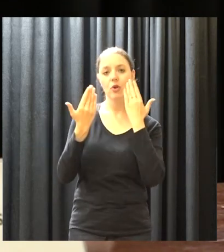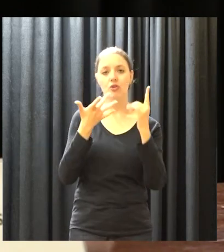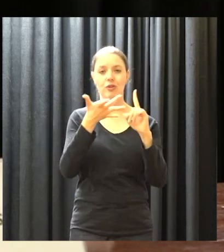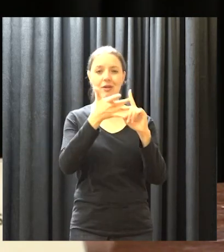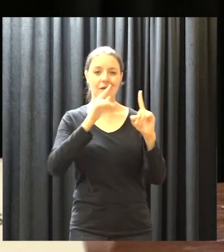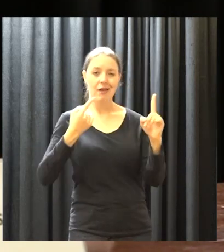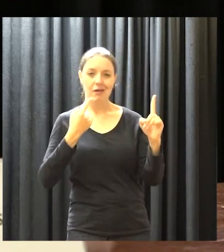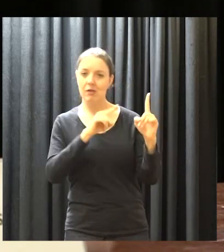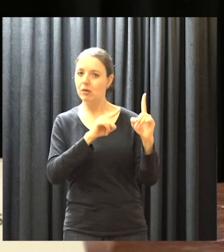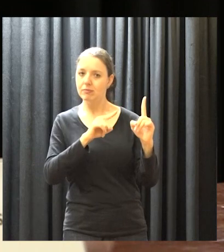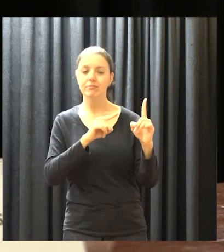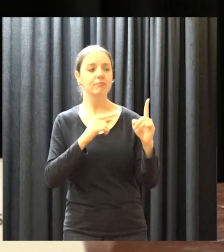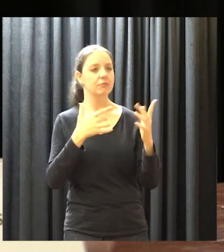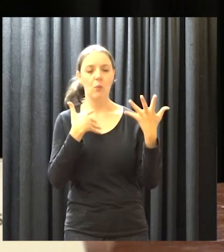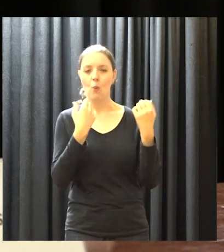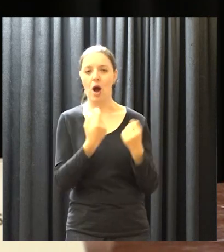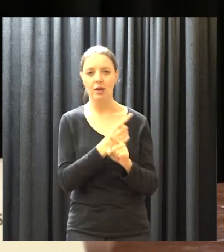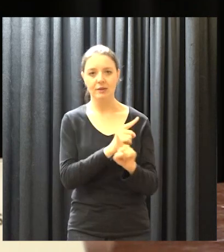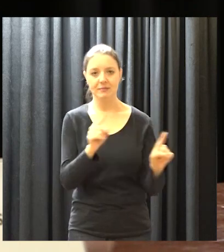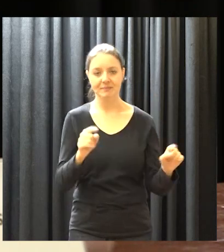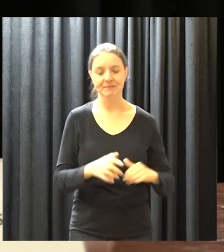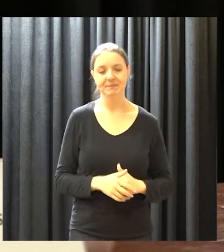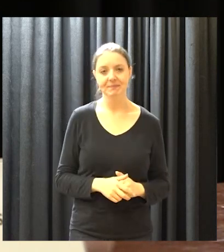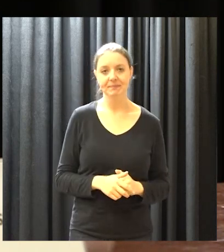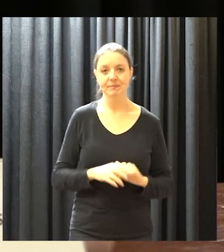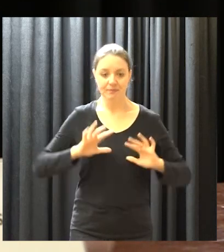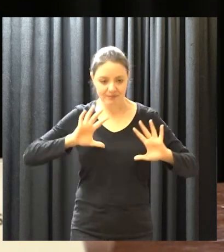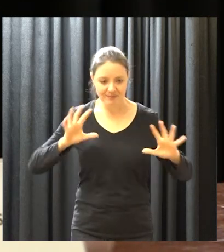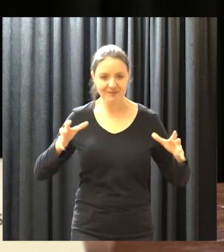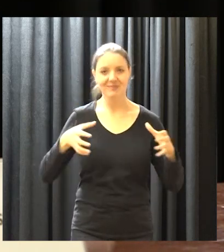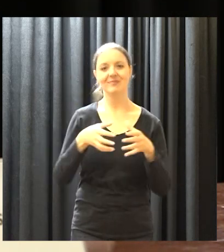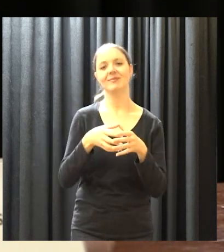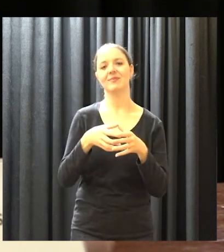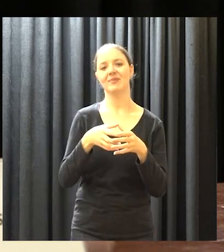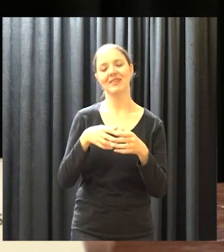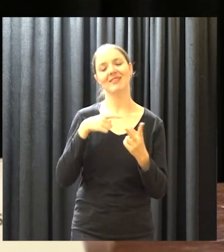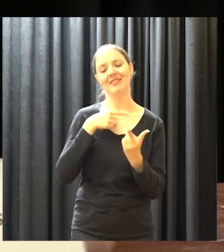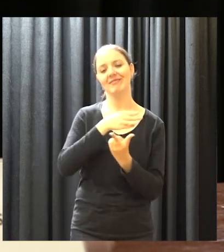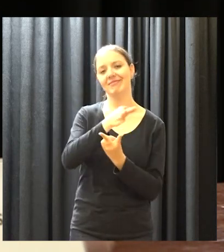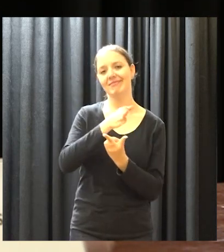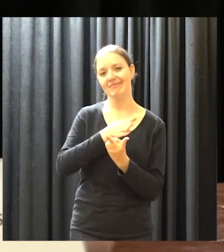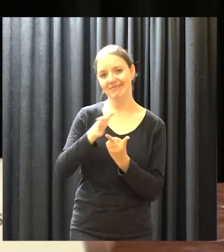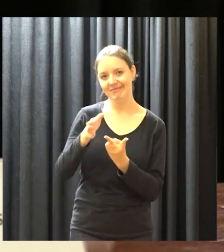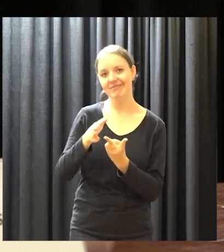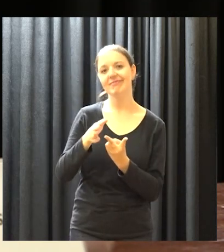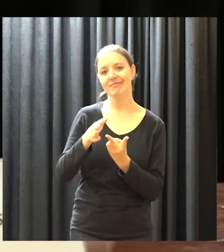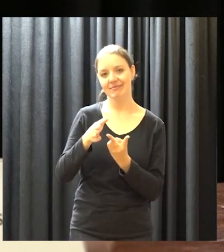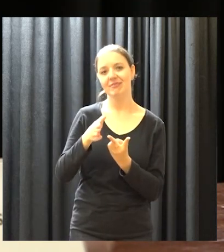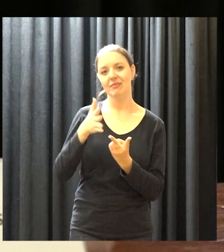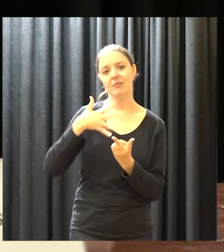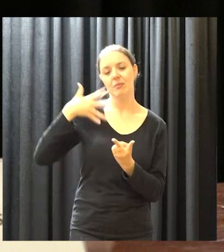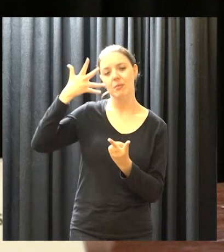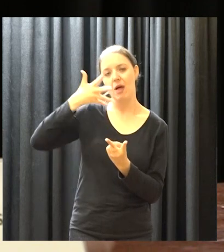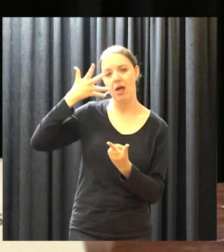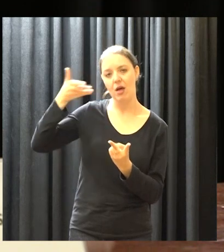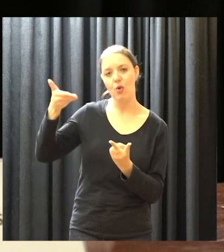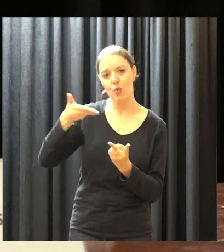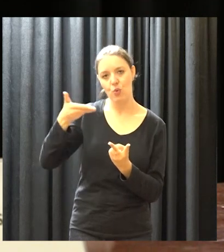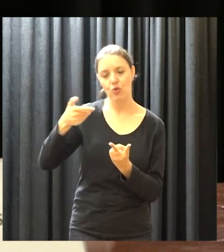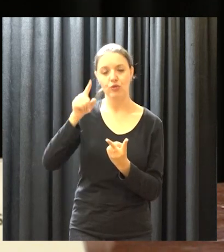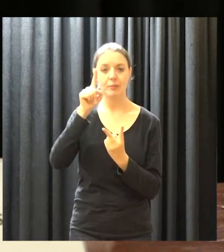anticapacitista. Eu focalizarei minha fala em dois pontos centrais. O primeiro deles é acerca